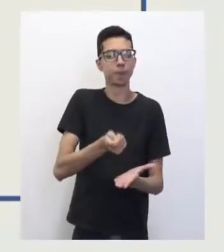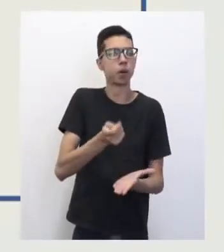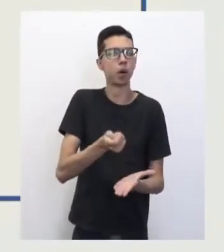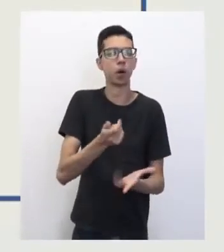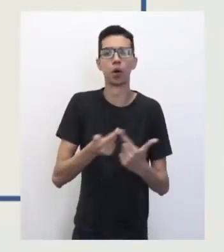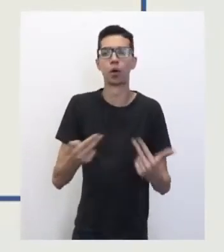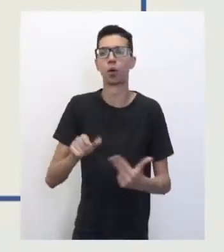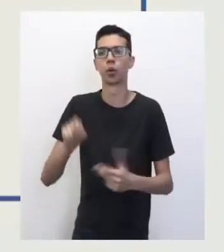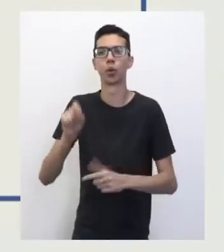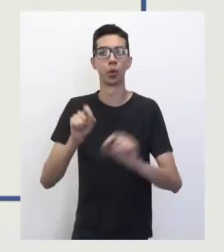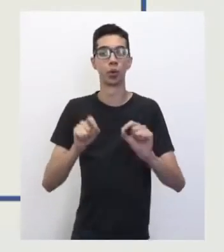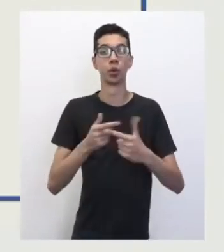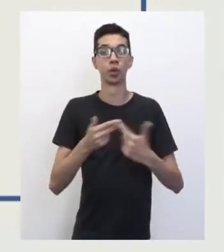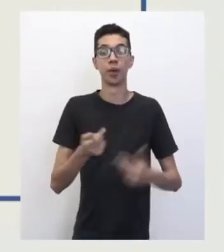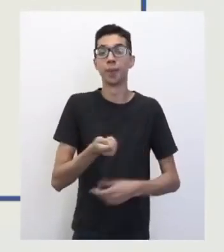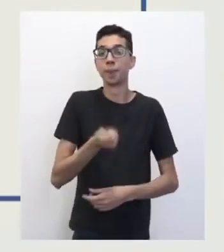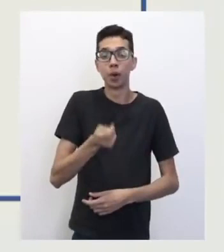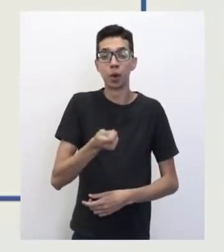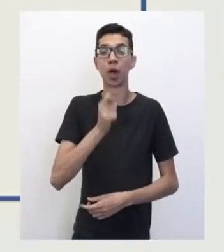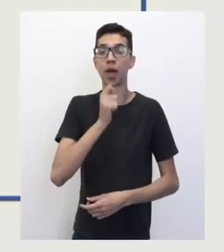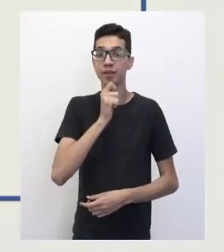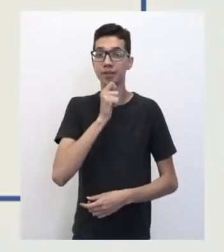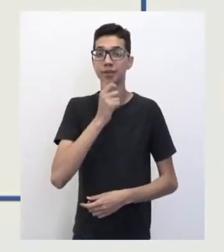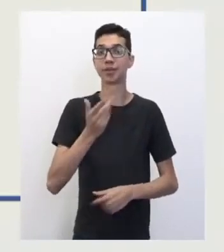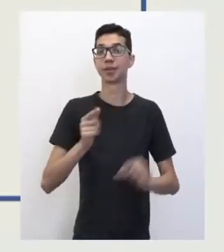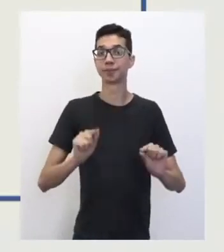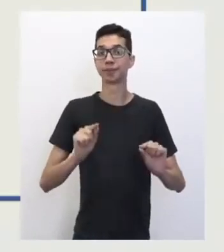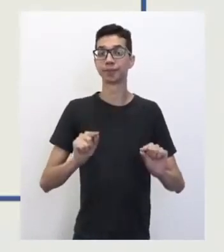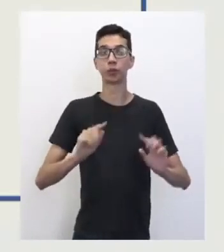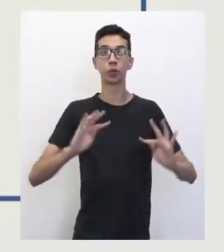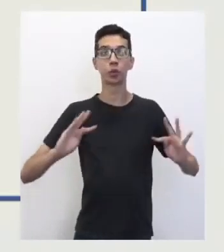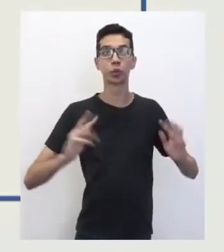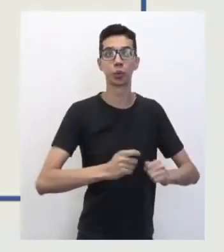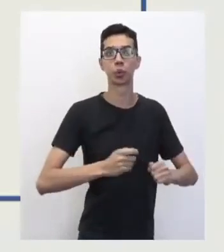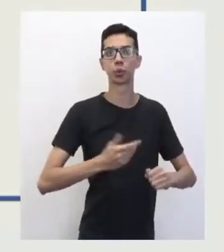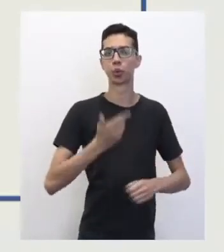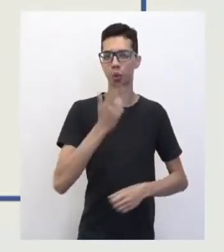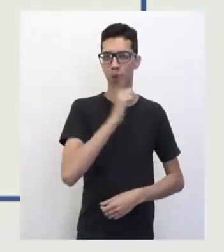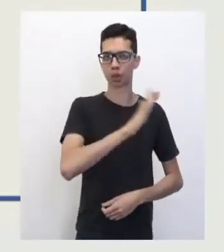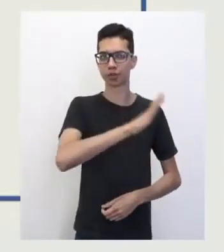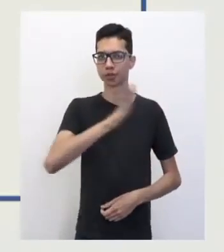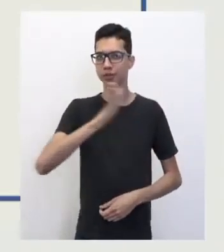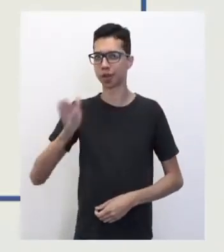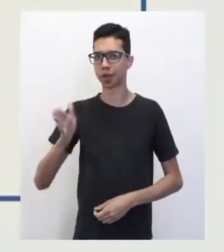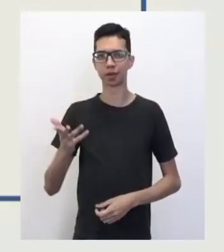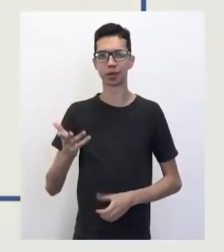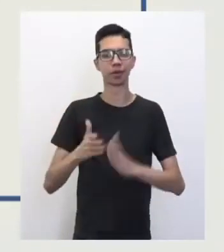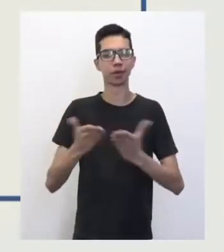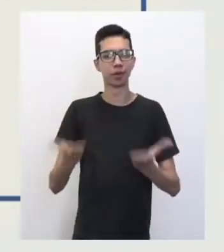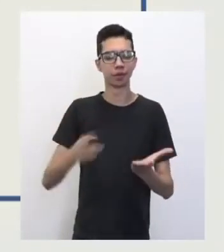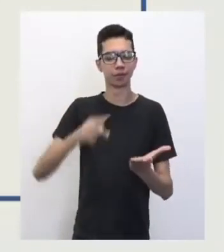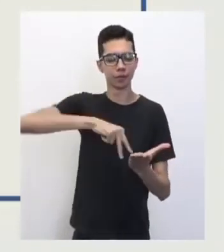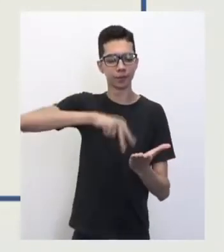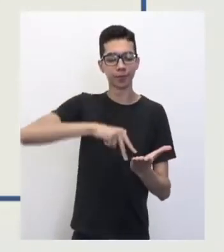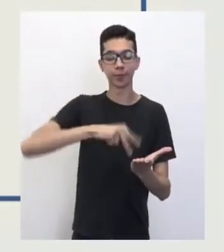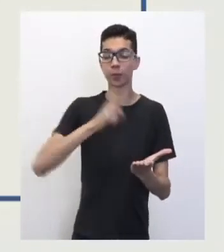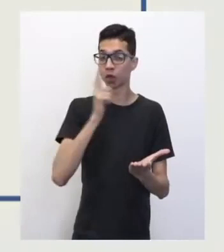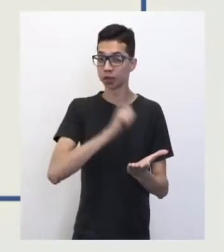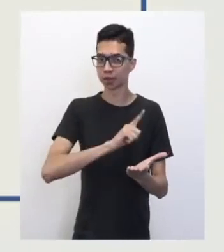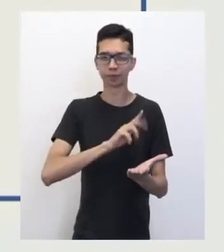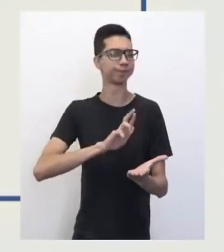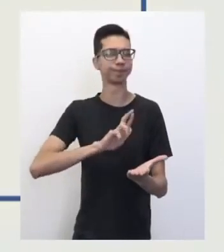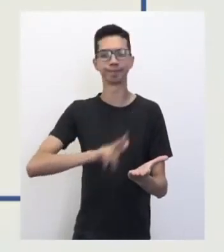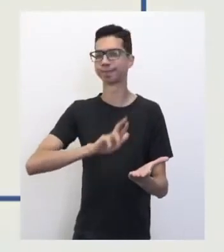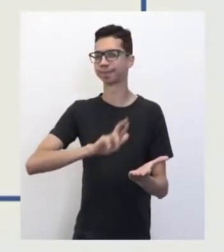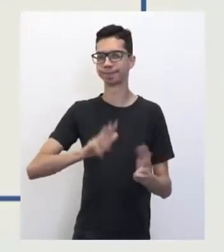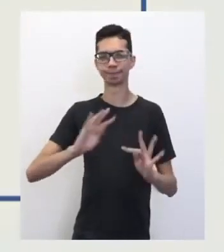opções, eles ainda eram restritos, não era todo mundo que tinha acesso aos livros, a essa leitura. Então,